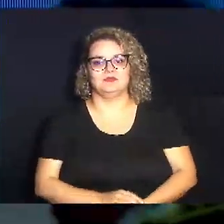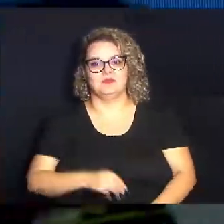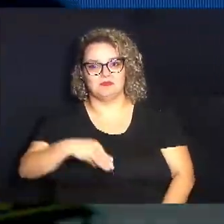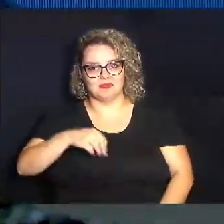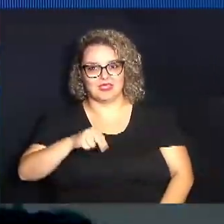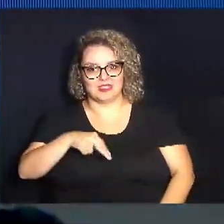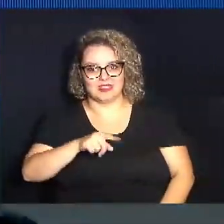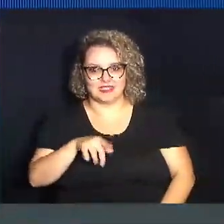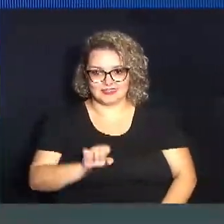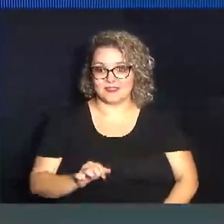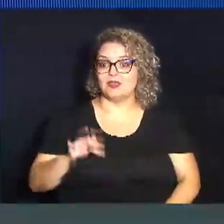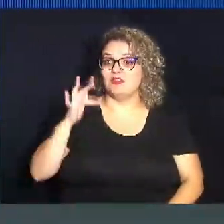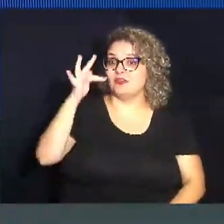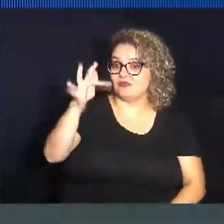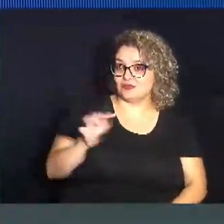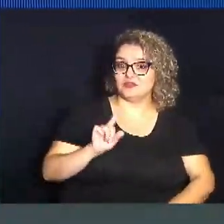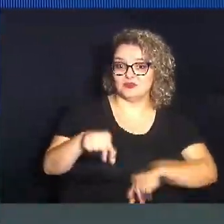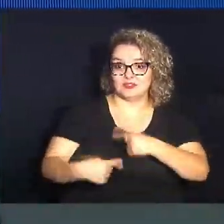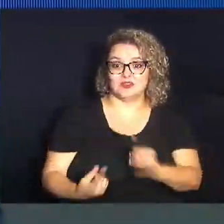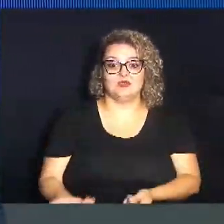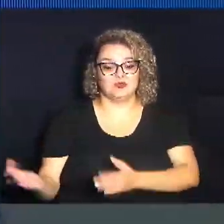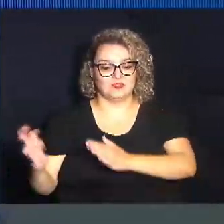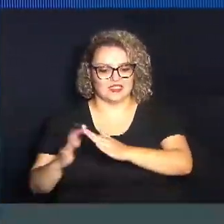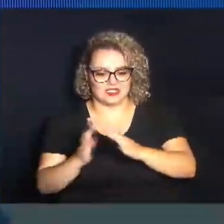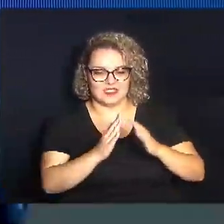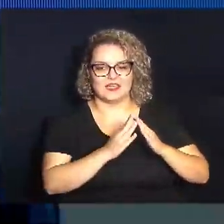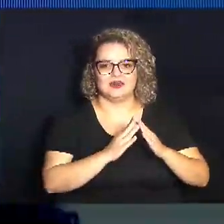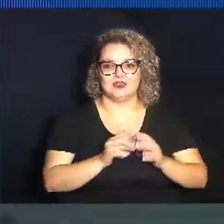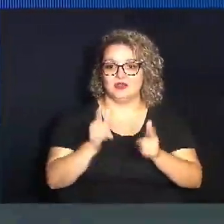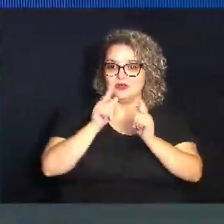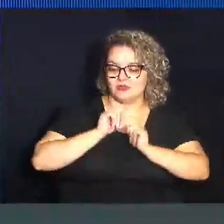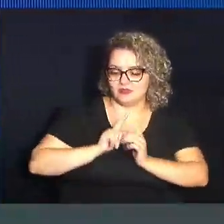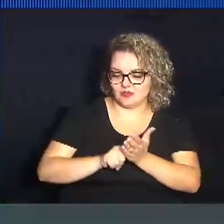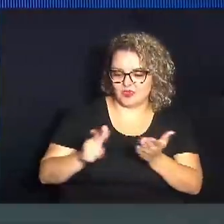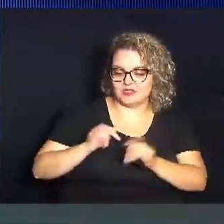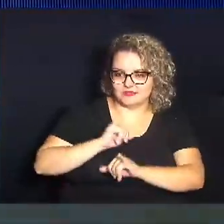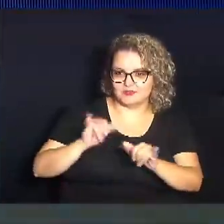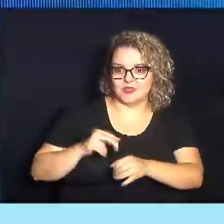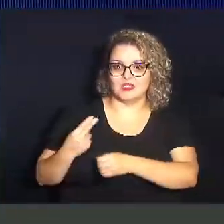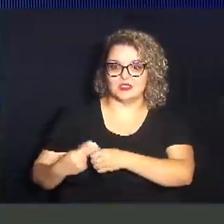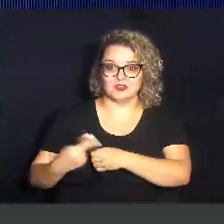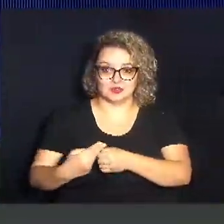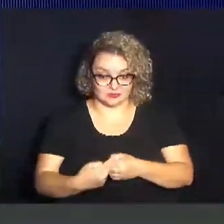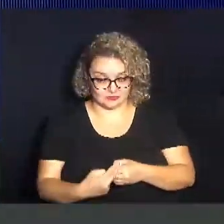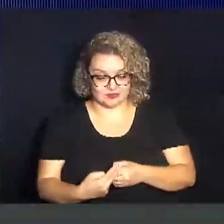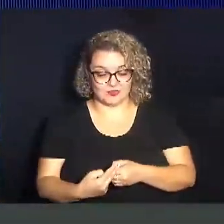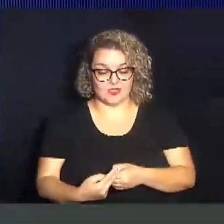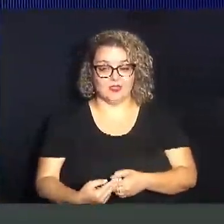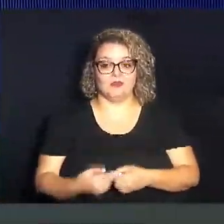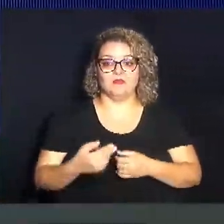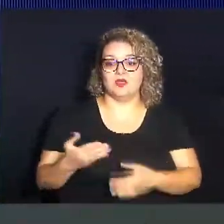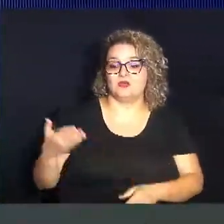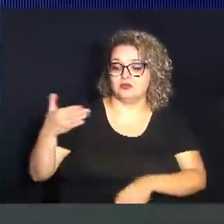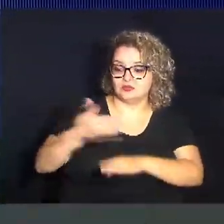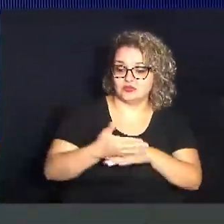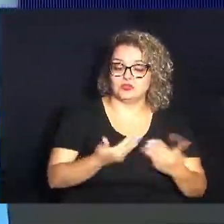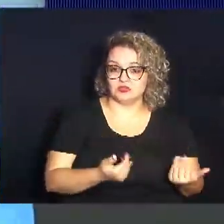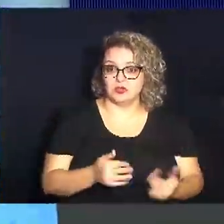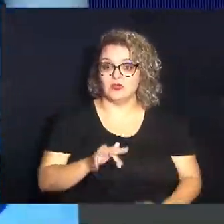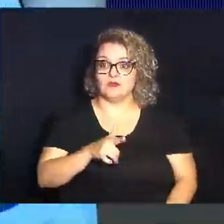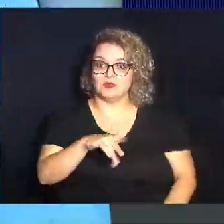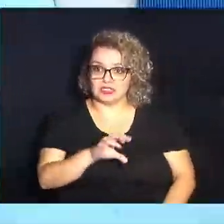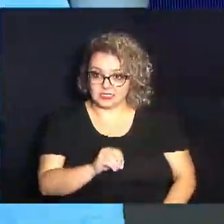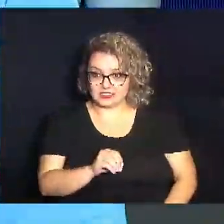Um Futuro em Outra Casa, publicada no Jornal da Unicamp, que fala sobre o ingresso de jovens da Fundação Casa